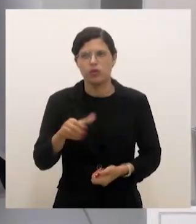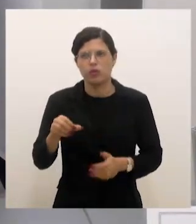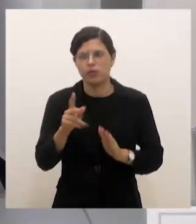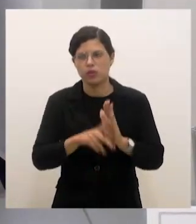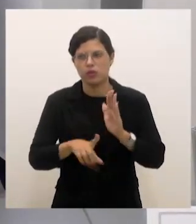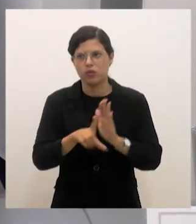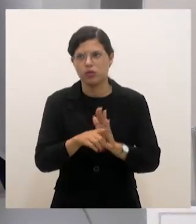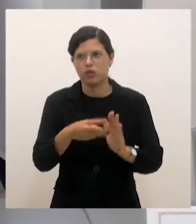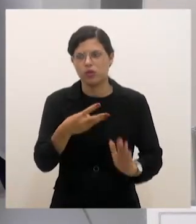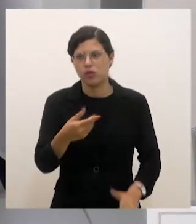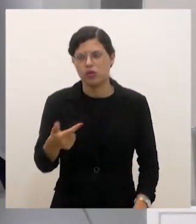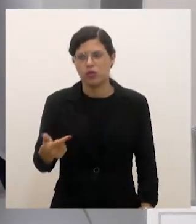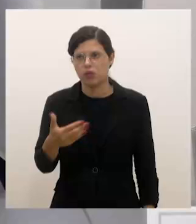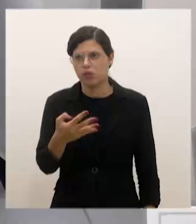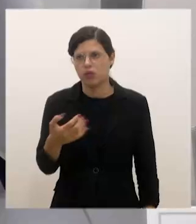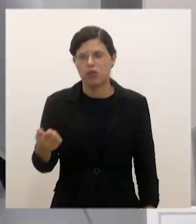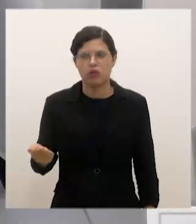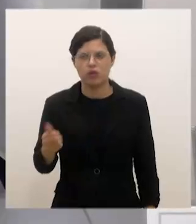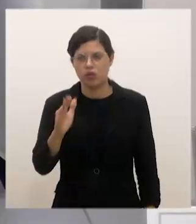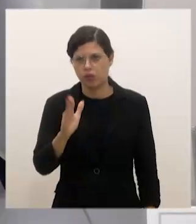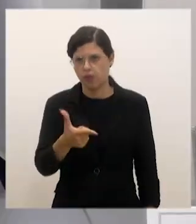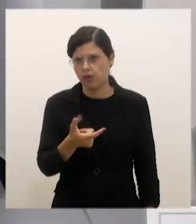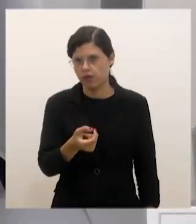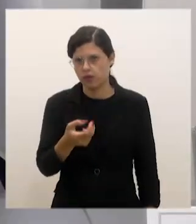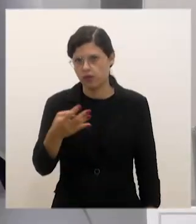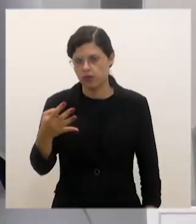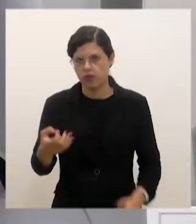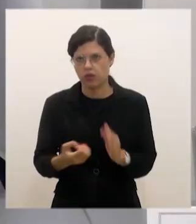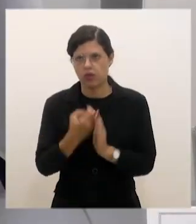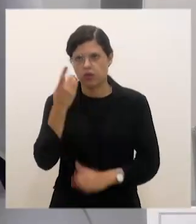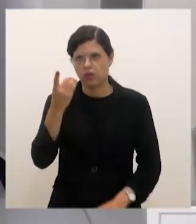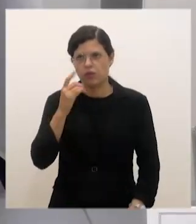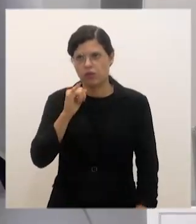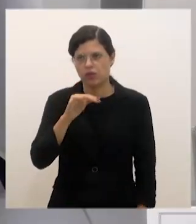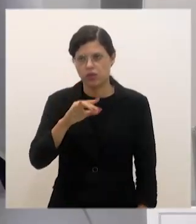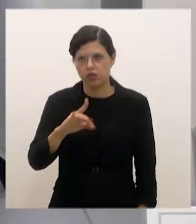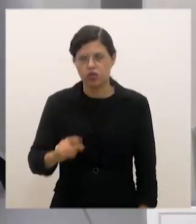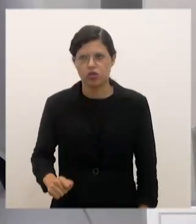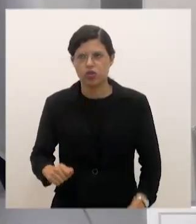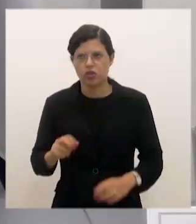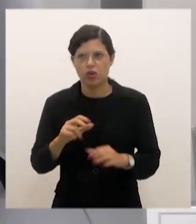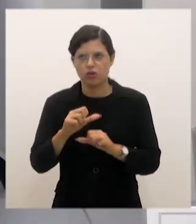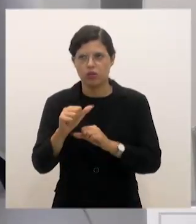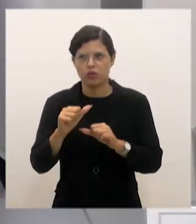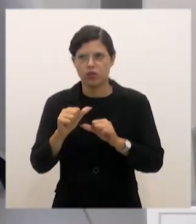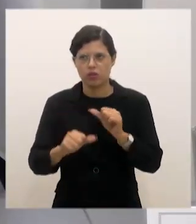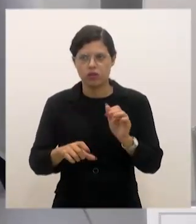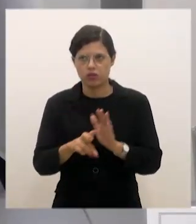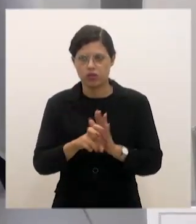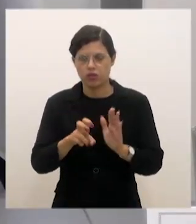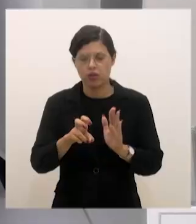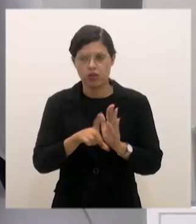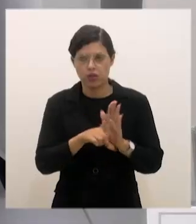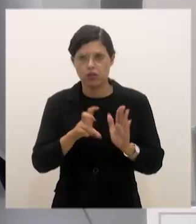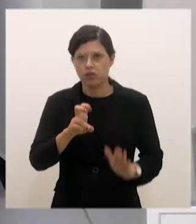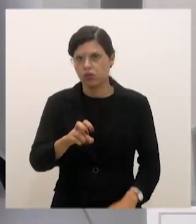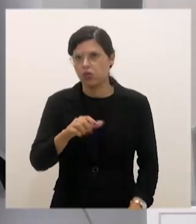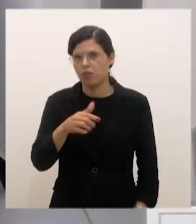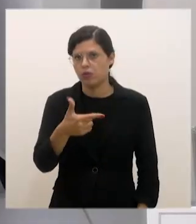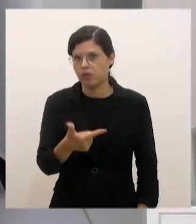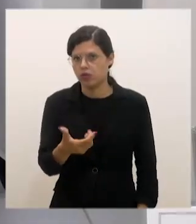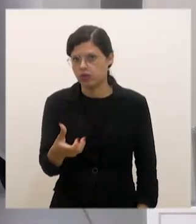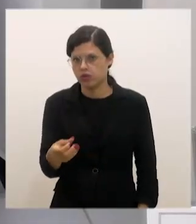de lei 32.41, de 24, de autoria da deputada Índia Armelau, que altera a Lei 5.260, de 11 de